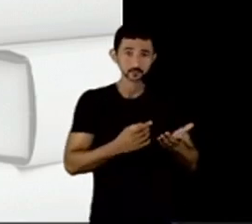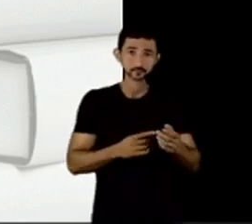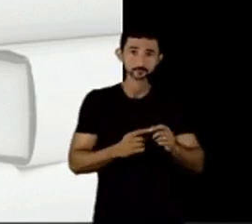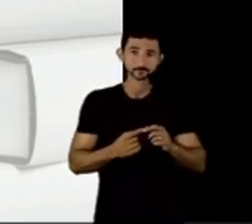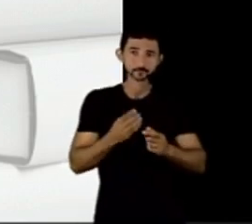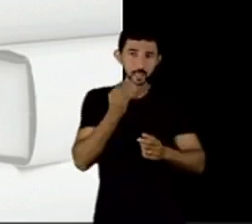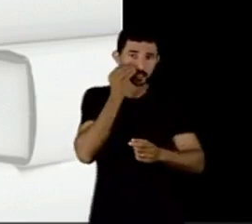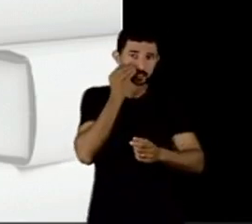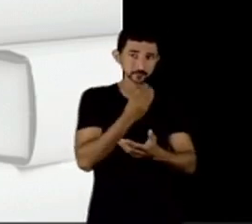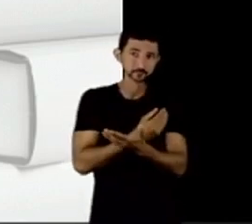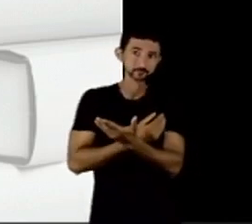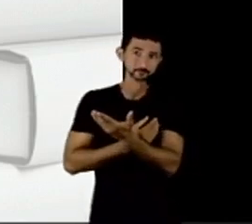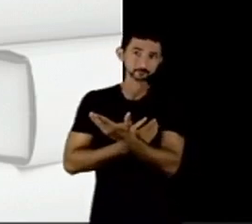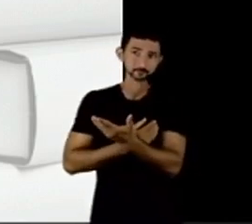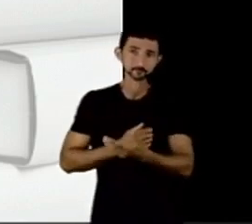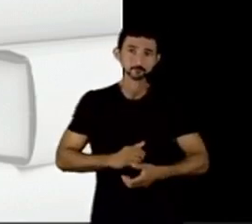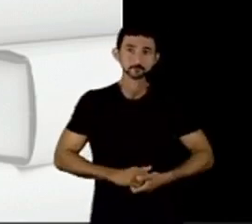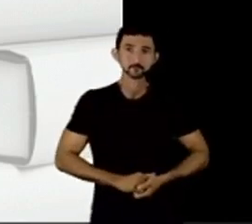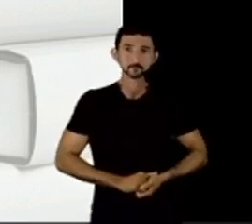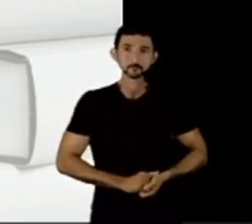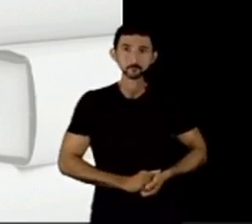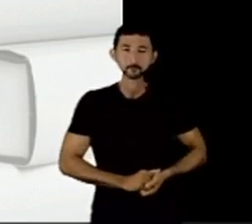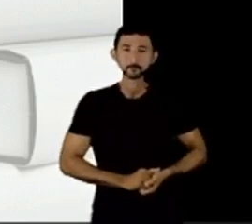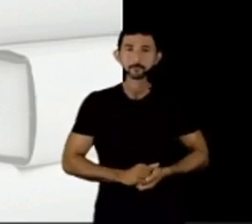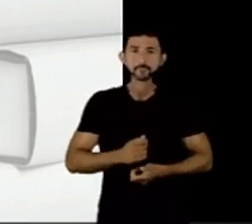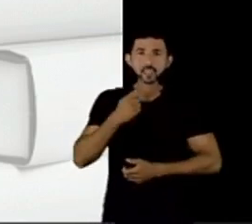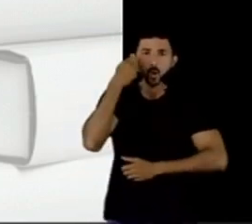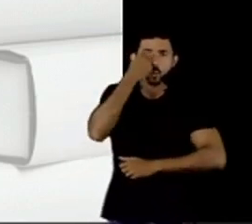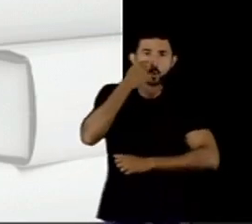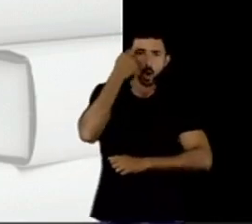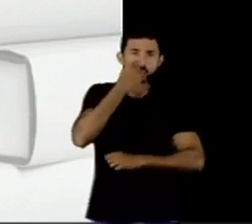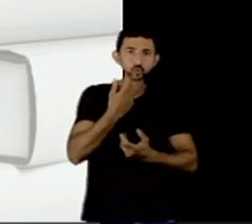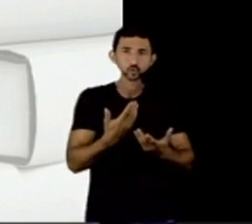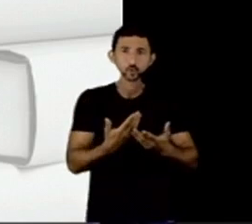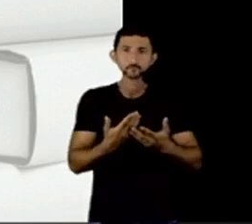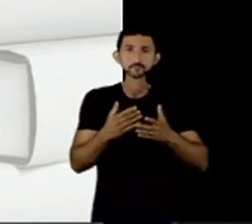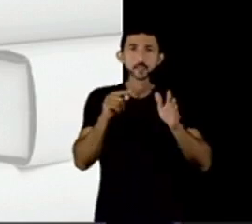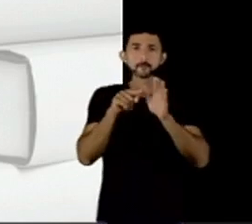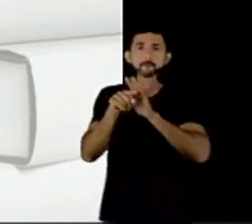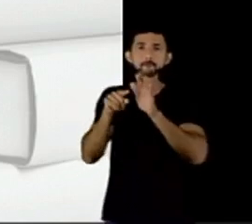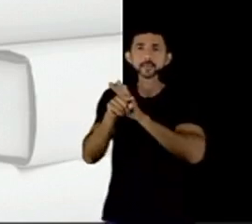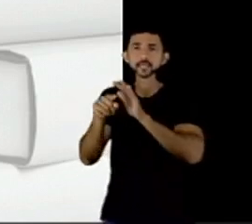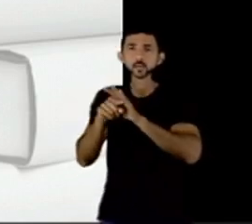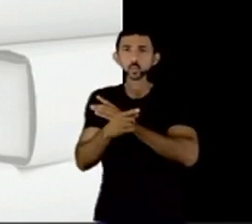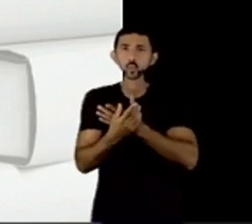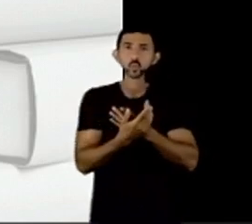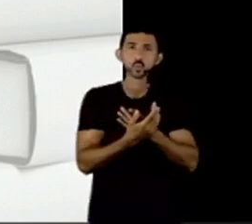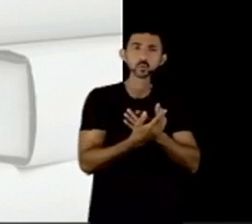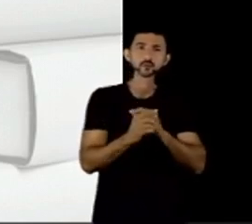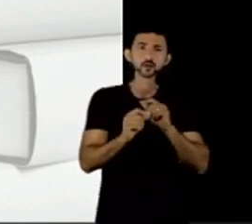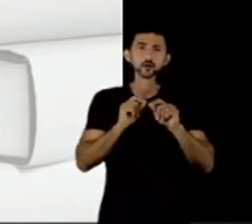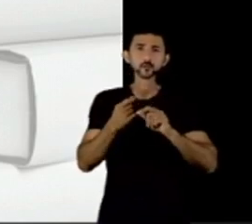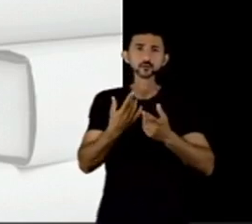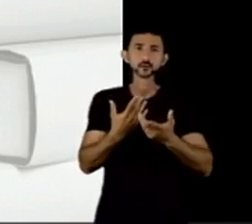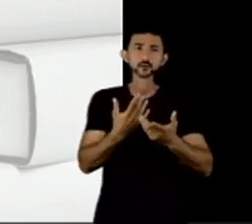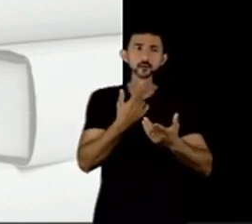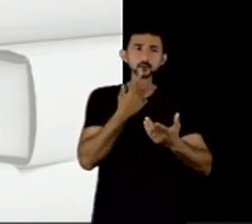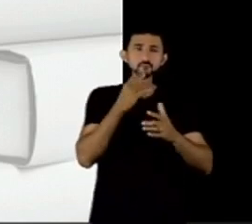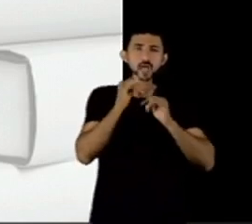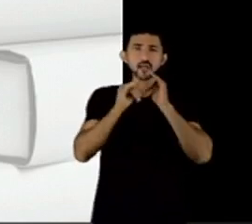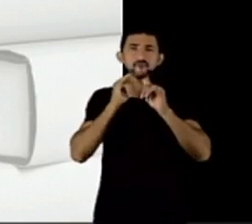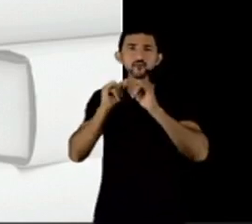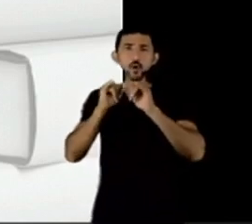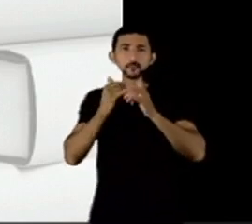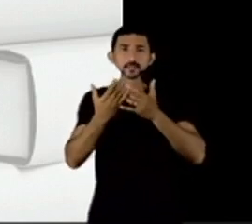queria chamar a sua atenção para algo. O autor do texto, ele faz perguntinhas aqui para nós, e essa